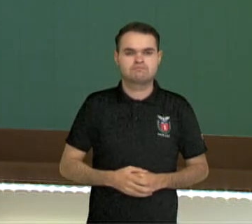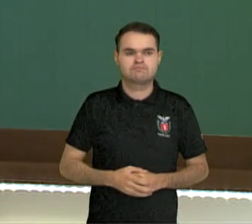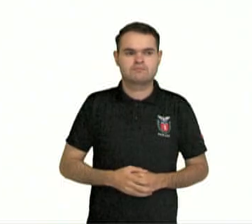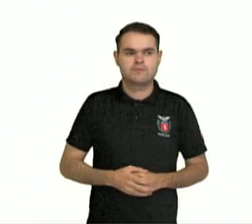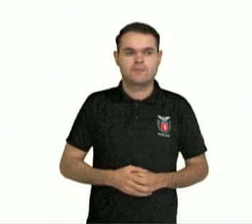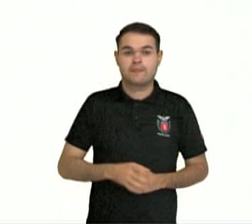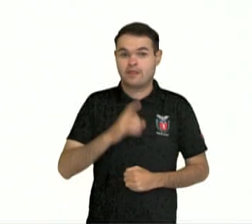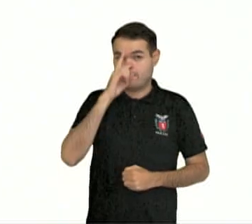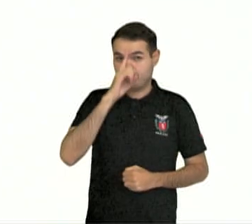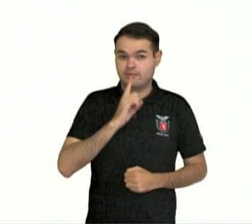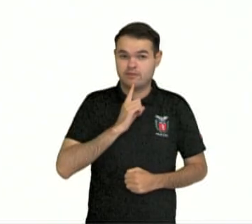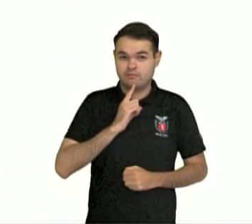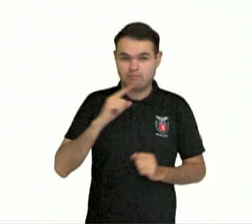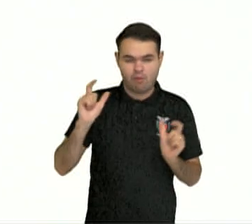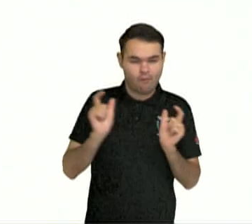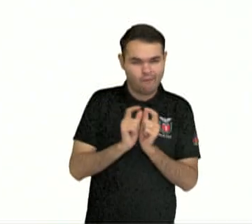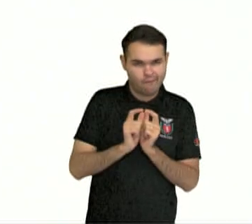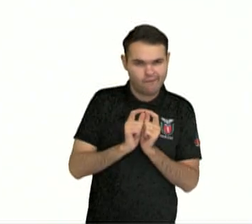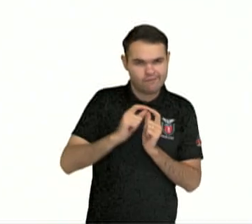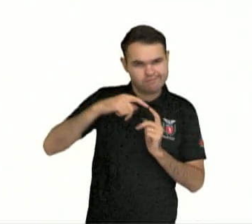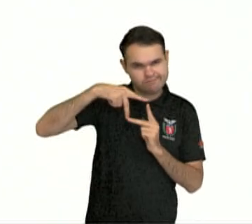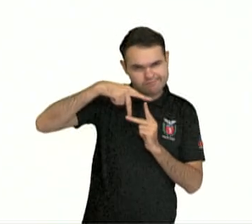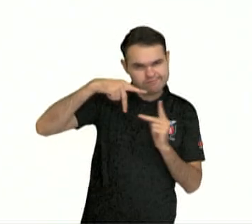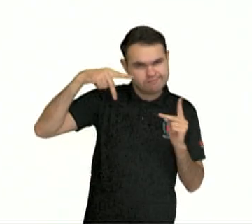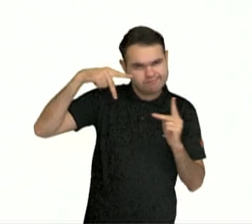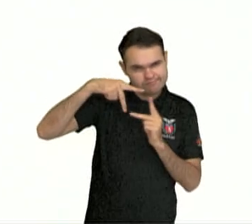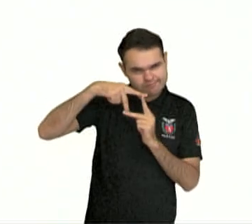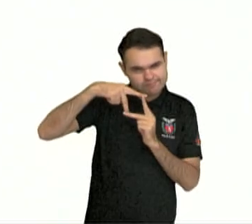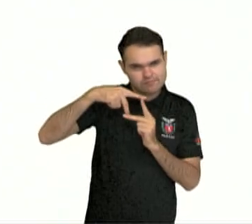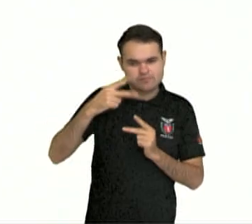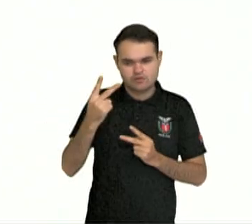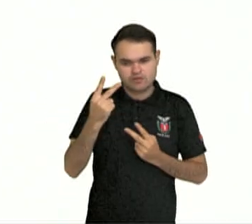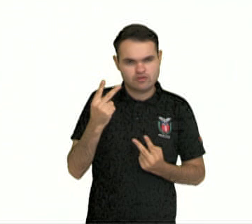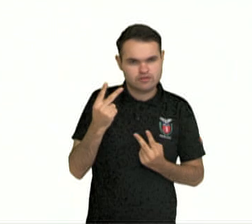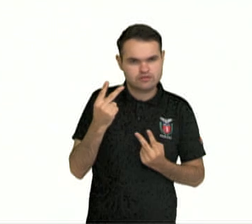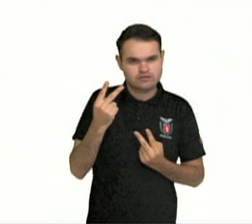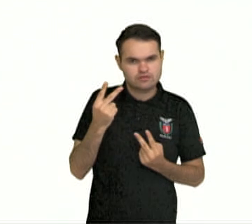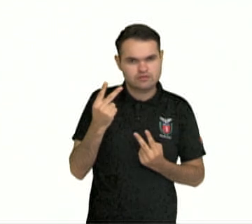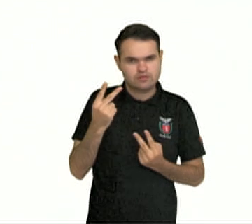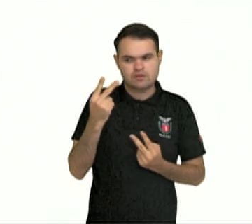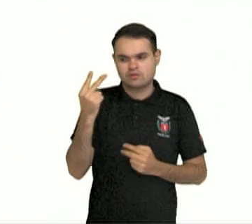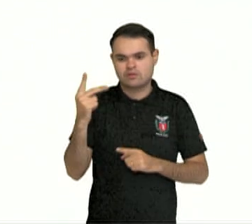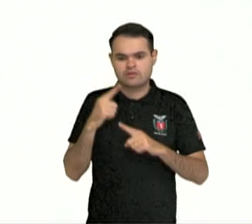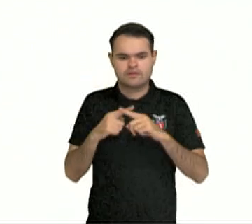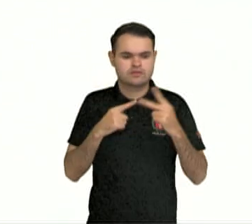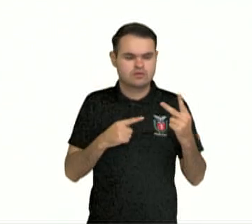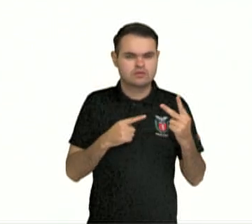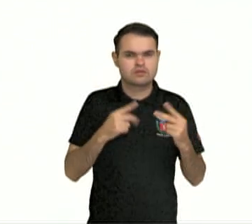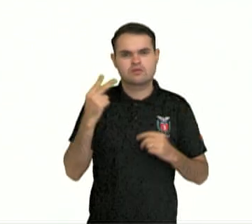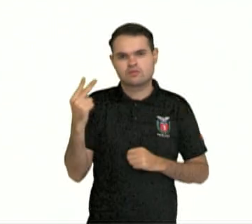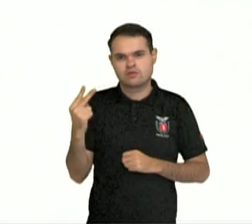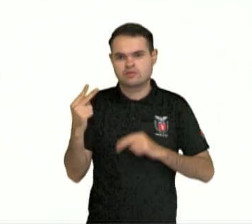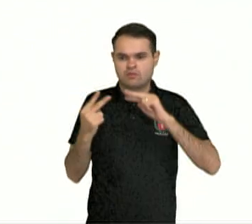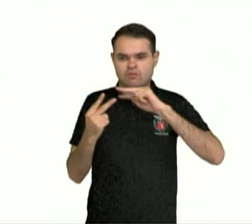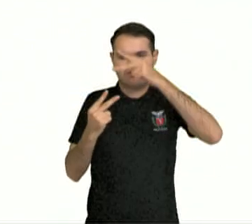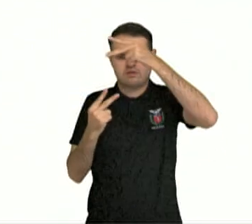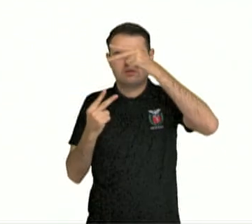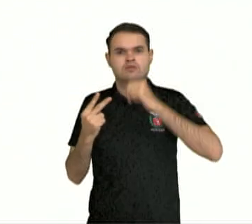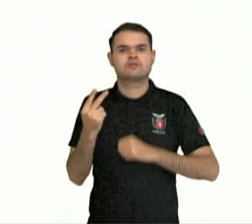área amarelinha aqui, ó, é outro quadrado, mas de lado 2 por 2. Então, 2 vezes 2, ou 2 ao